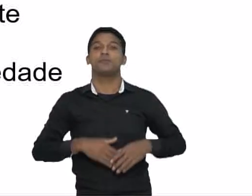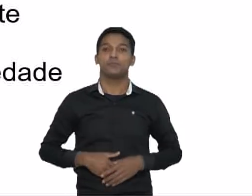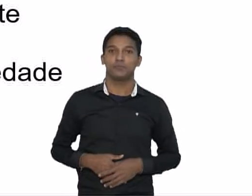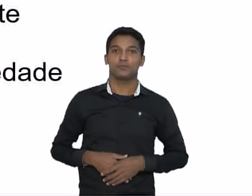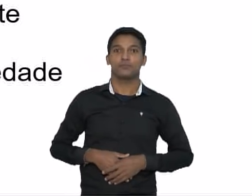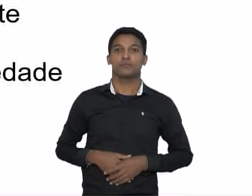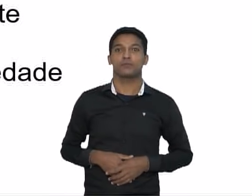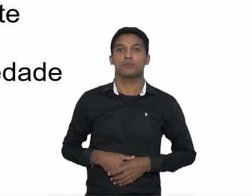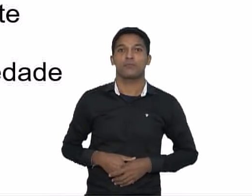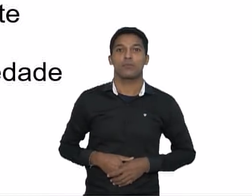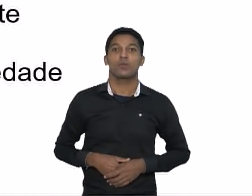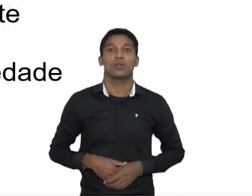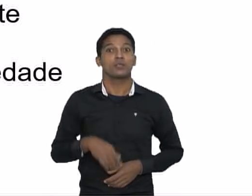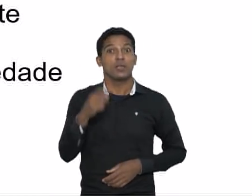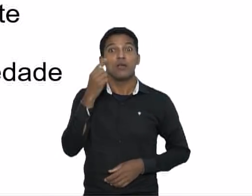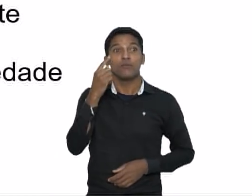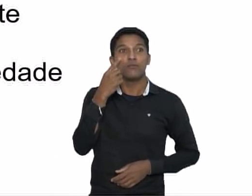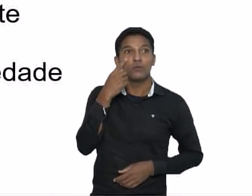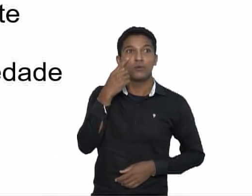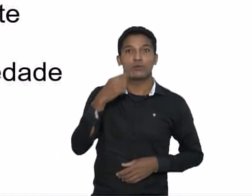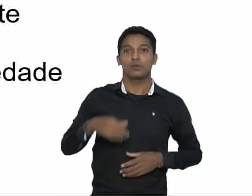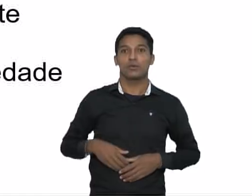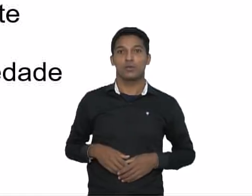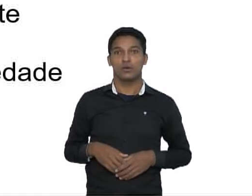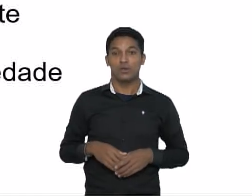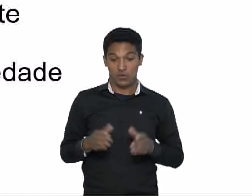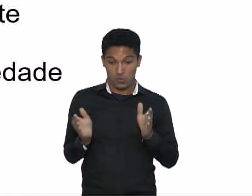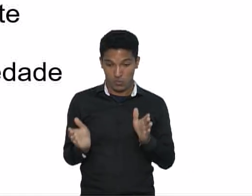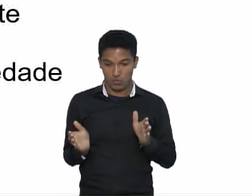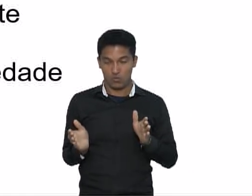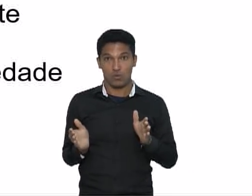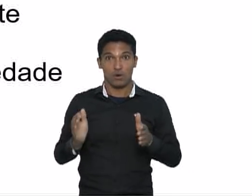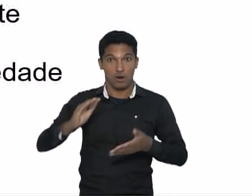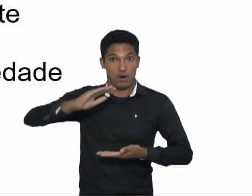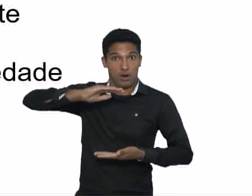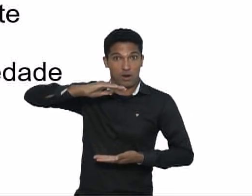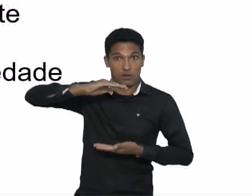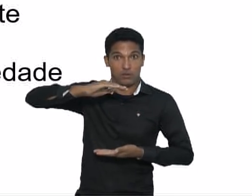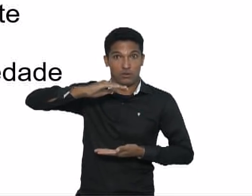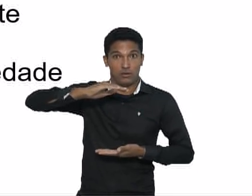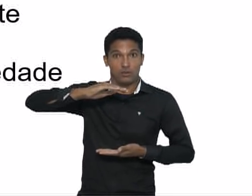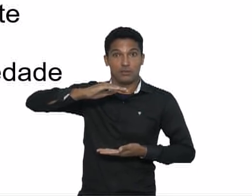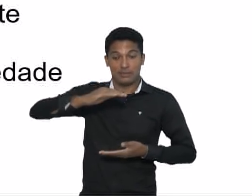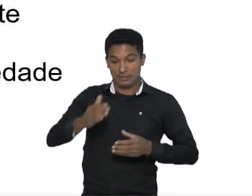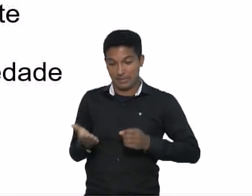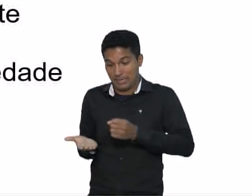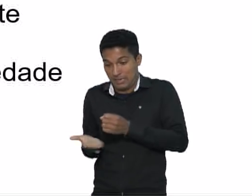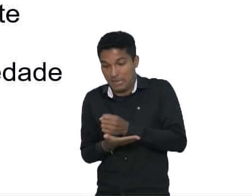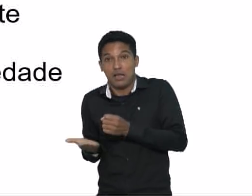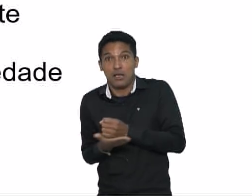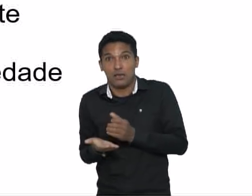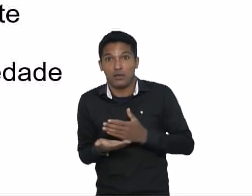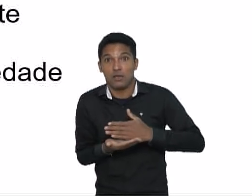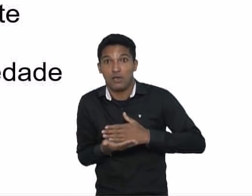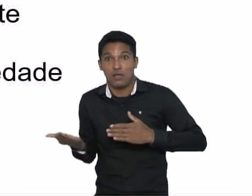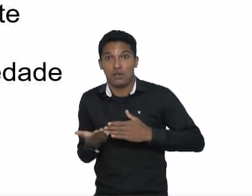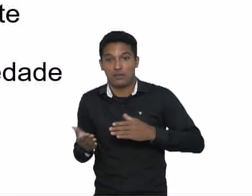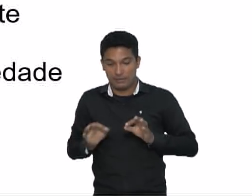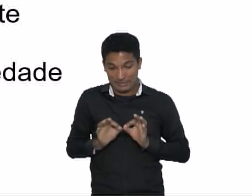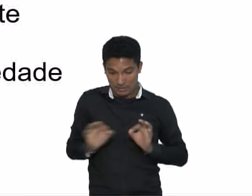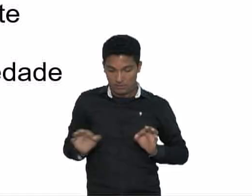Considere um recipiente de formato cúbico de aresta com valor de x mais